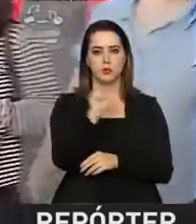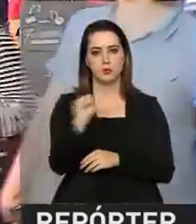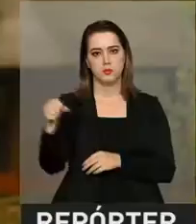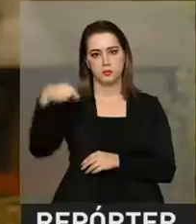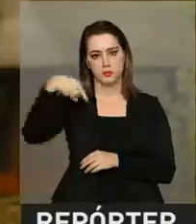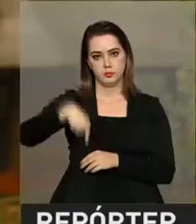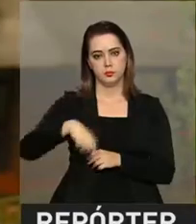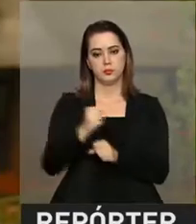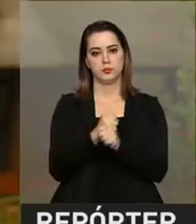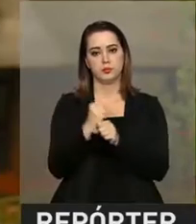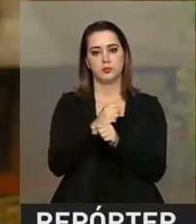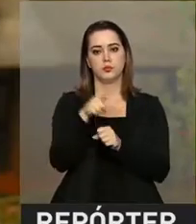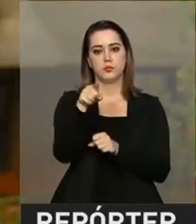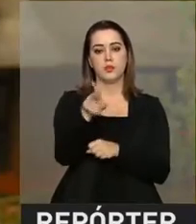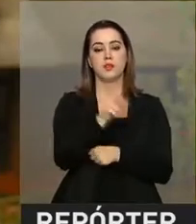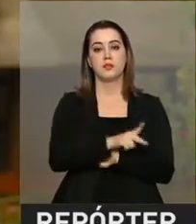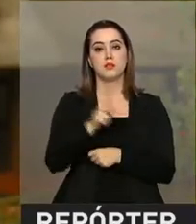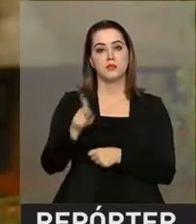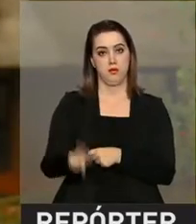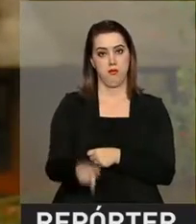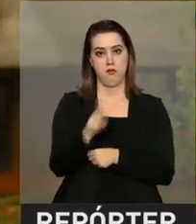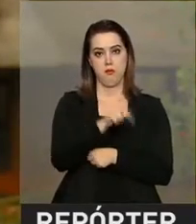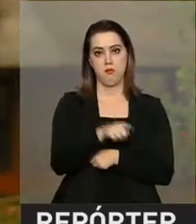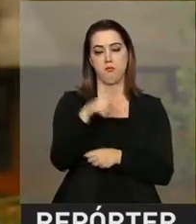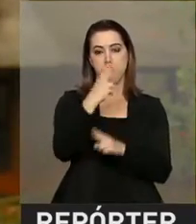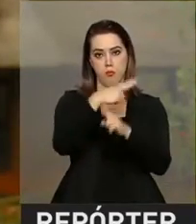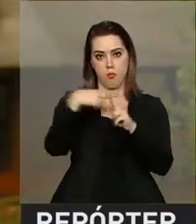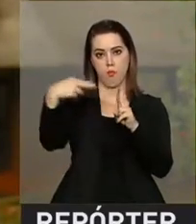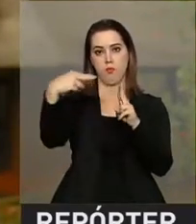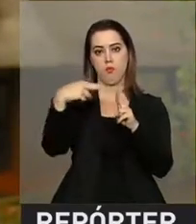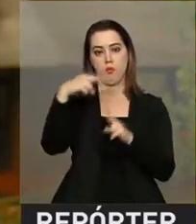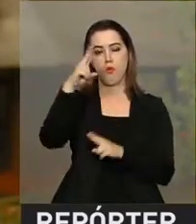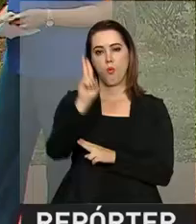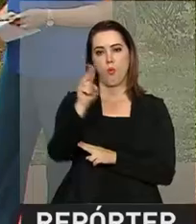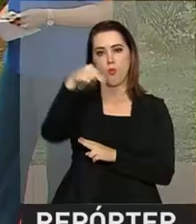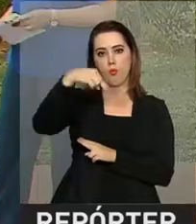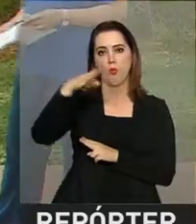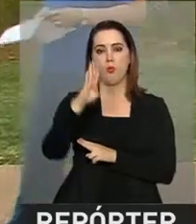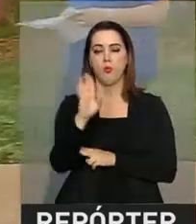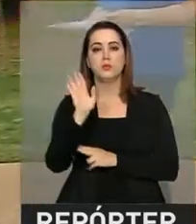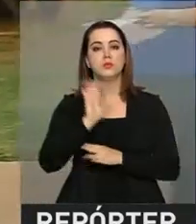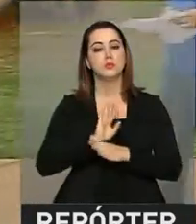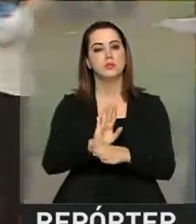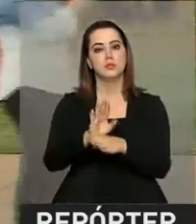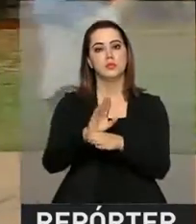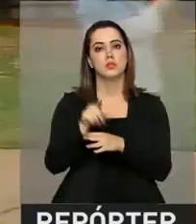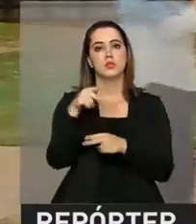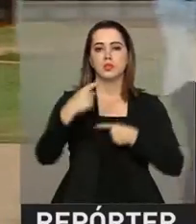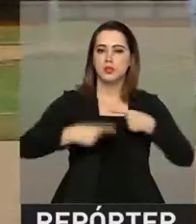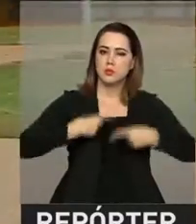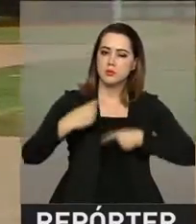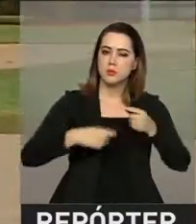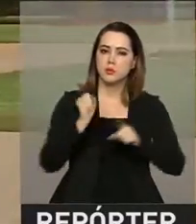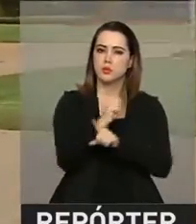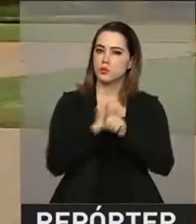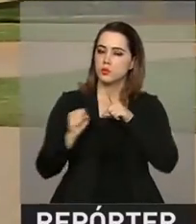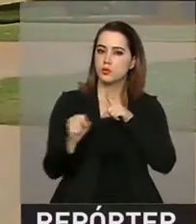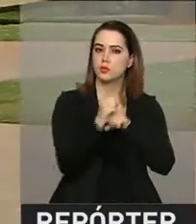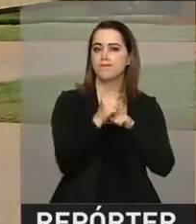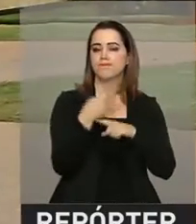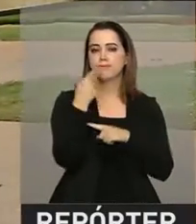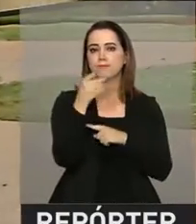deste ano esta professora da unb que atua na gestão das políticas sociais da instituição fala da importância